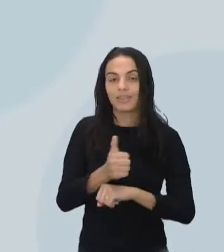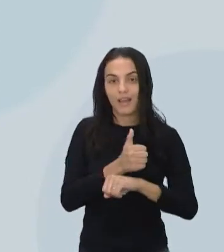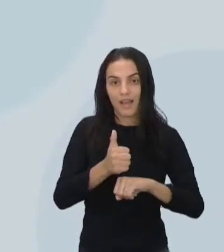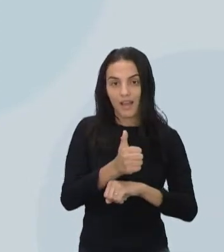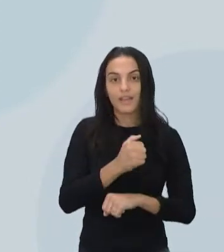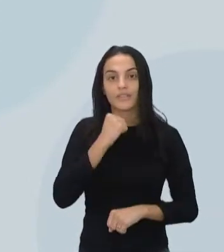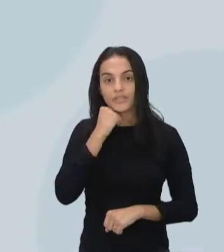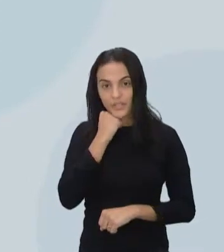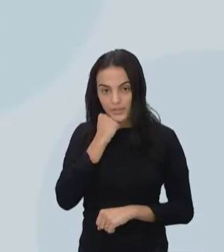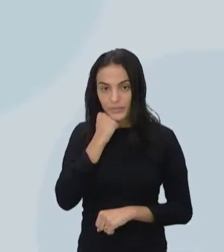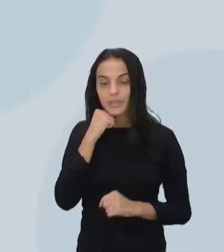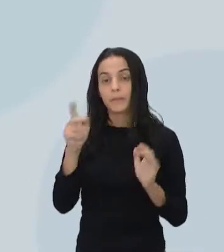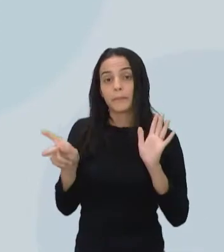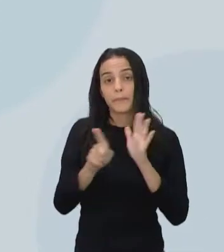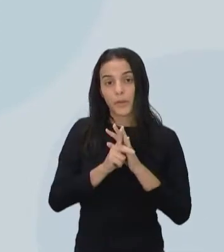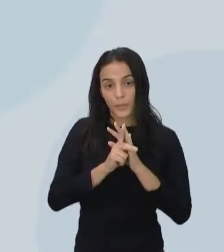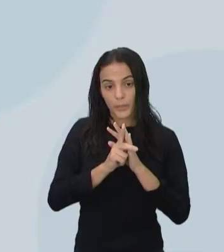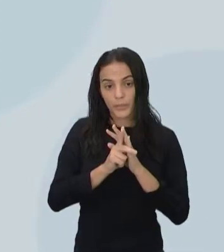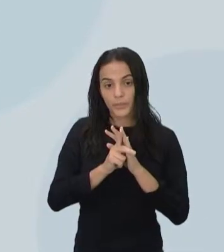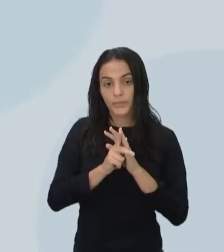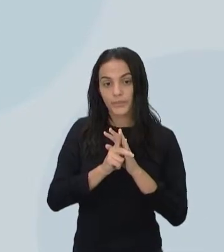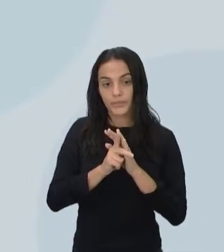química para